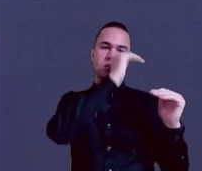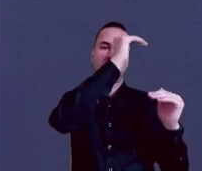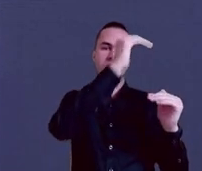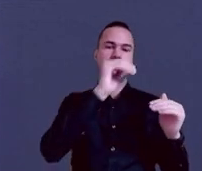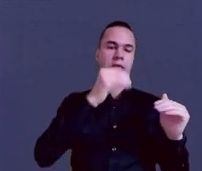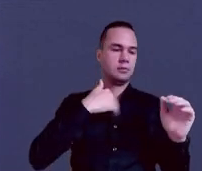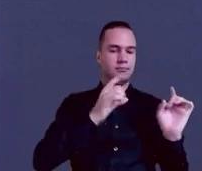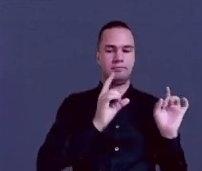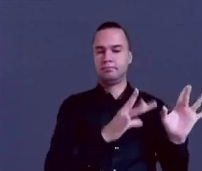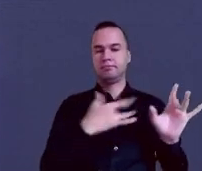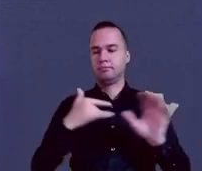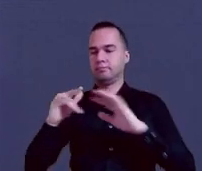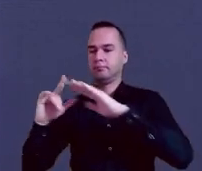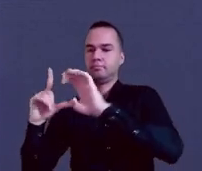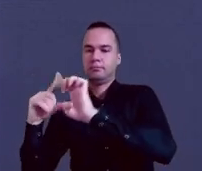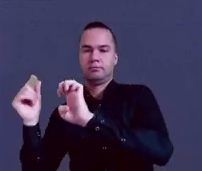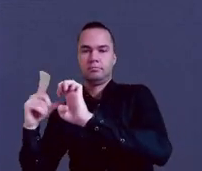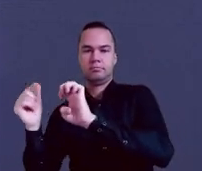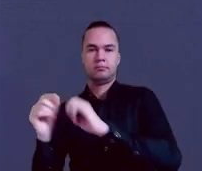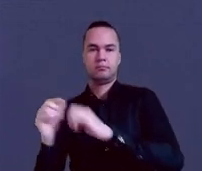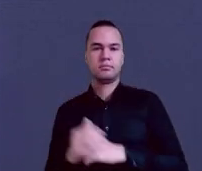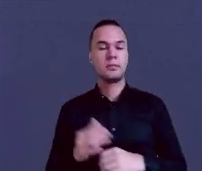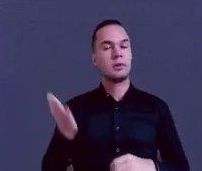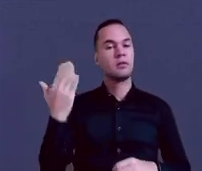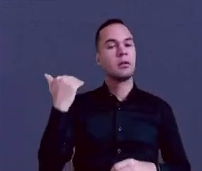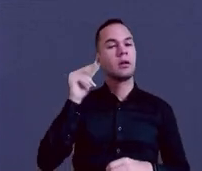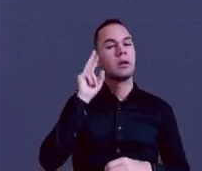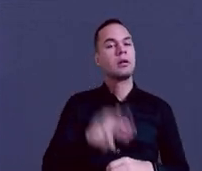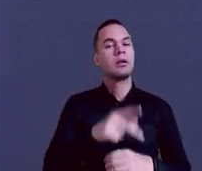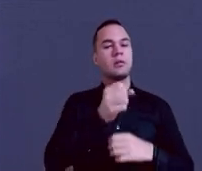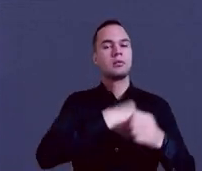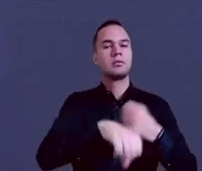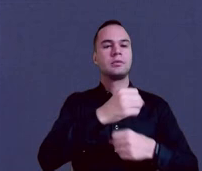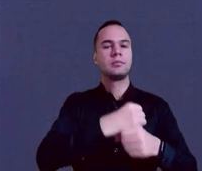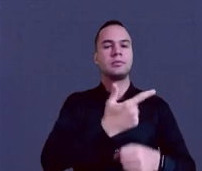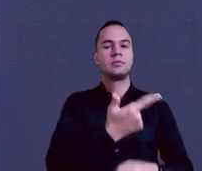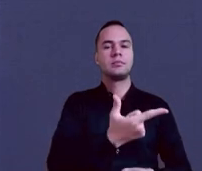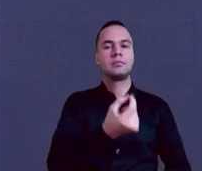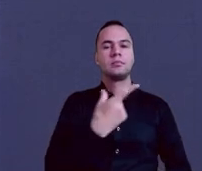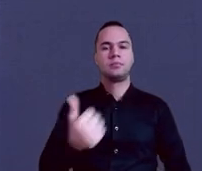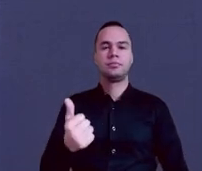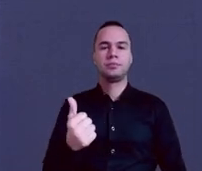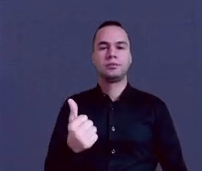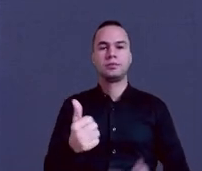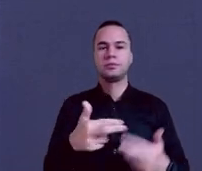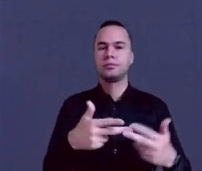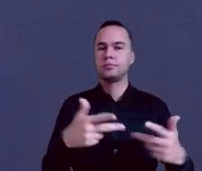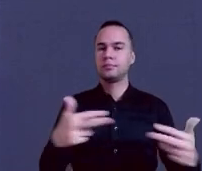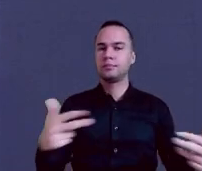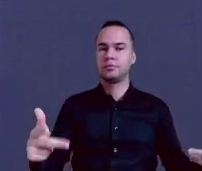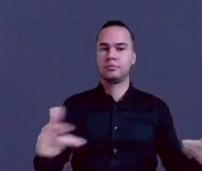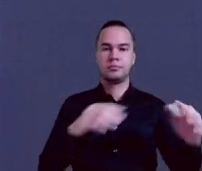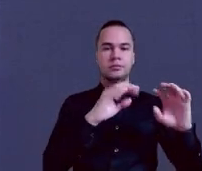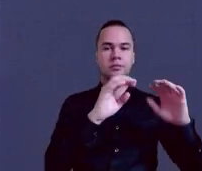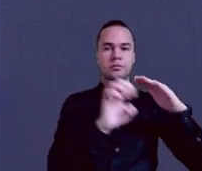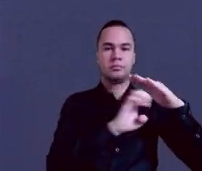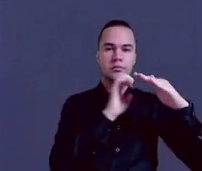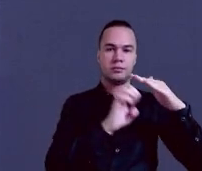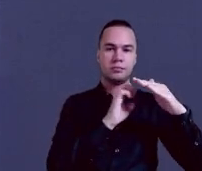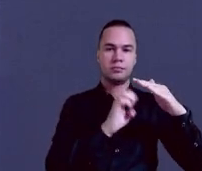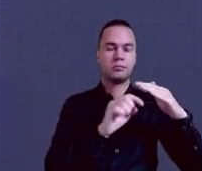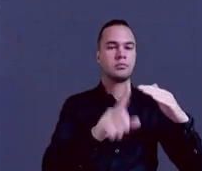a gente via inicialmente 2021 que várias executivos né de grandes